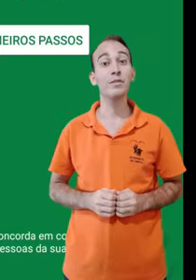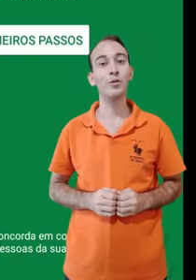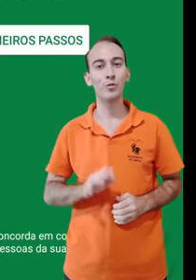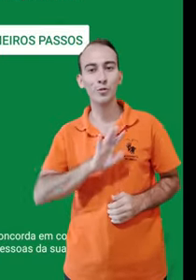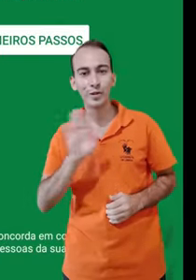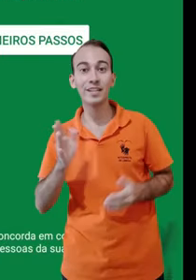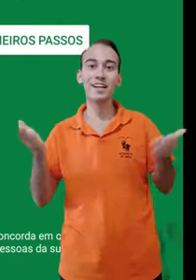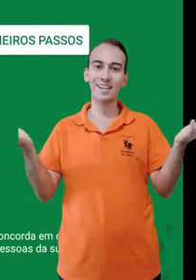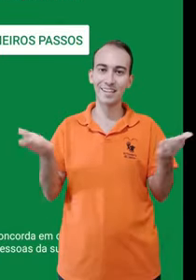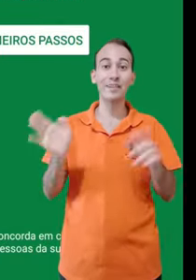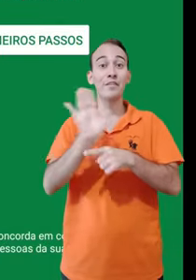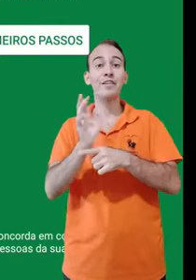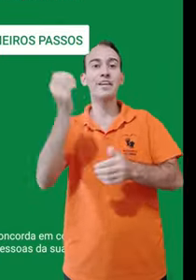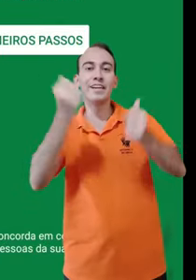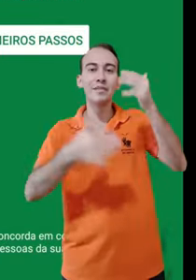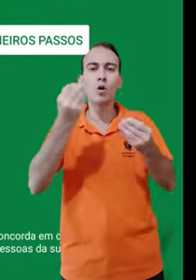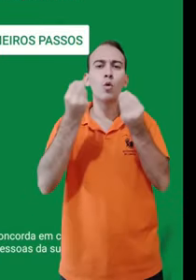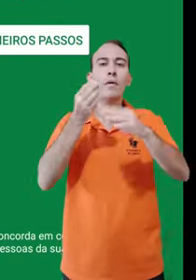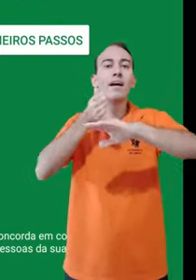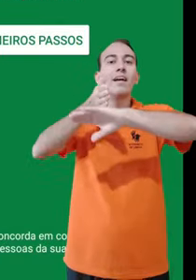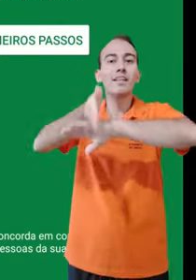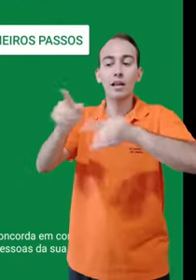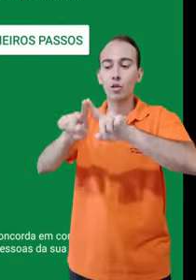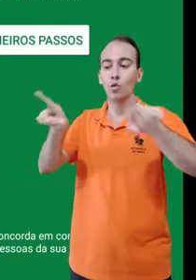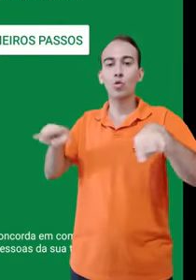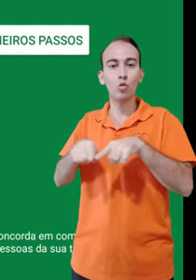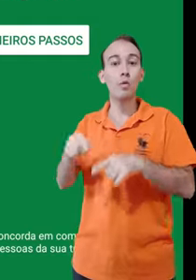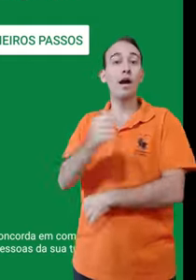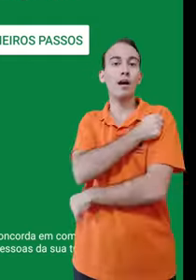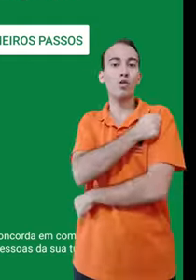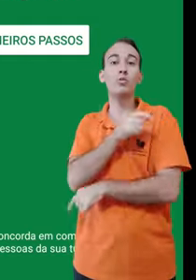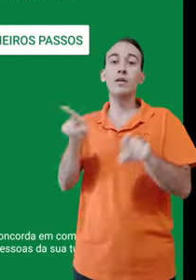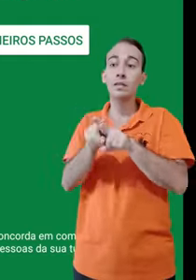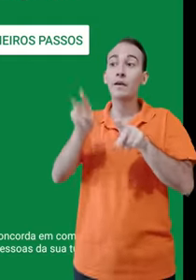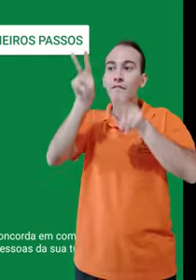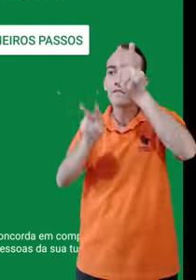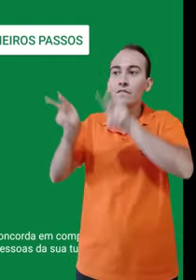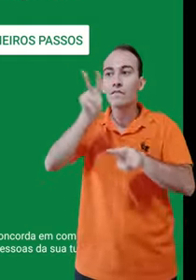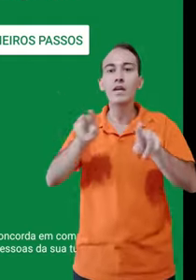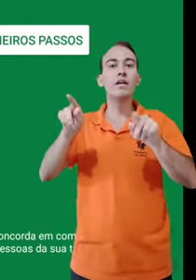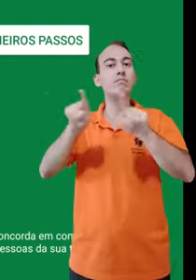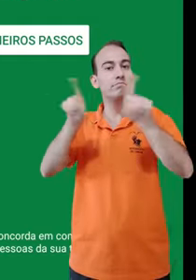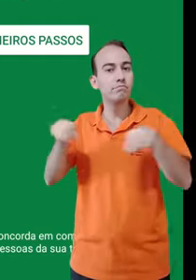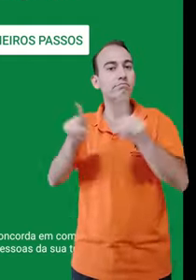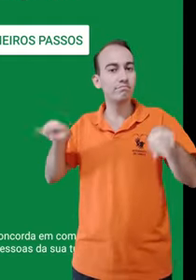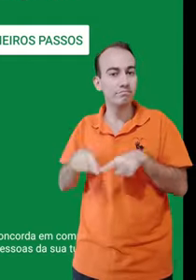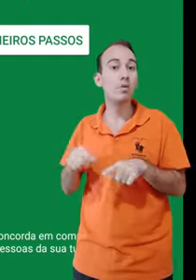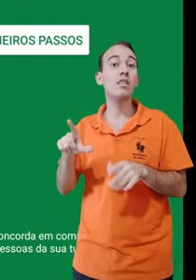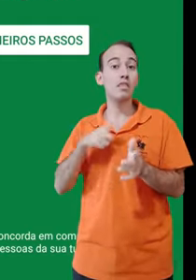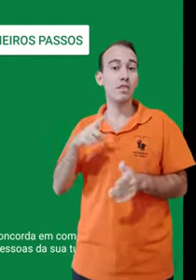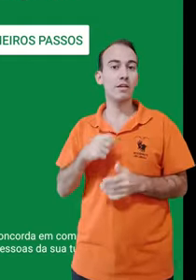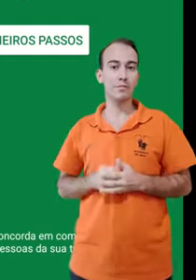o Olá Neste vídeo mostrarei comentário em uma turma do clássico um como aluno e Como visualizar todas as suas turmas sendo todo acesso